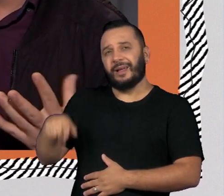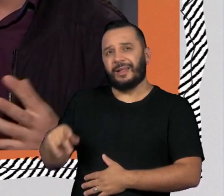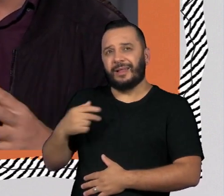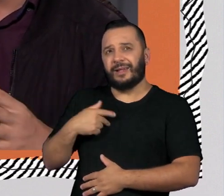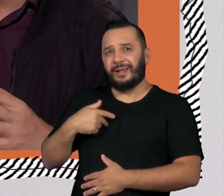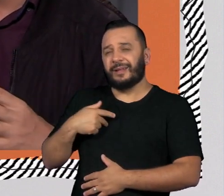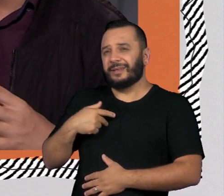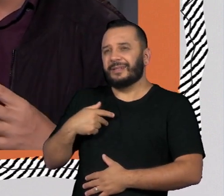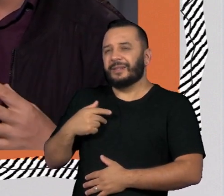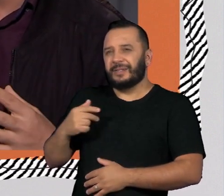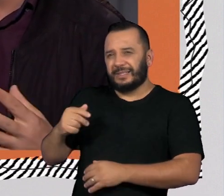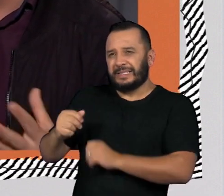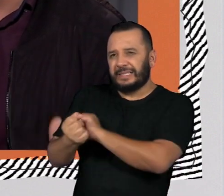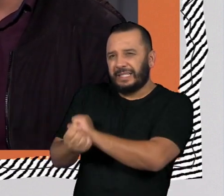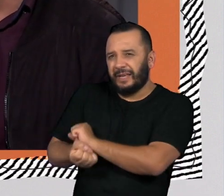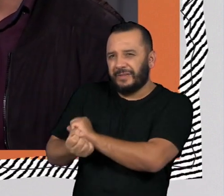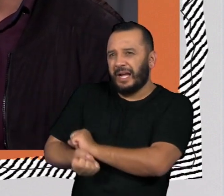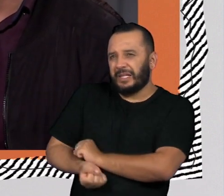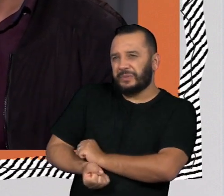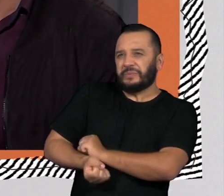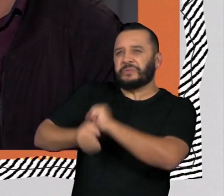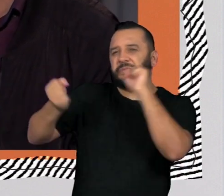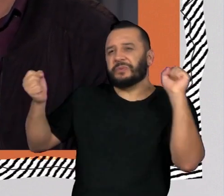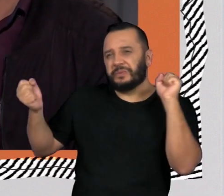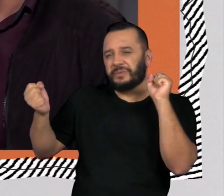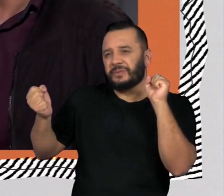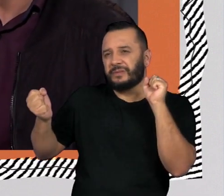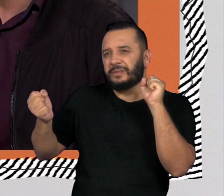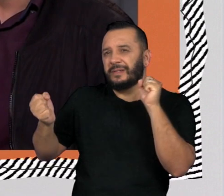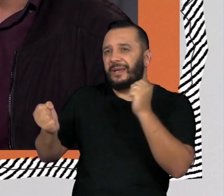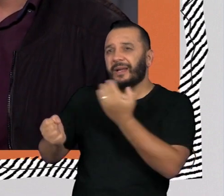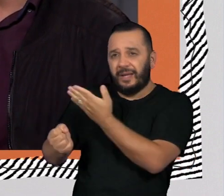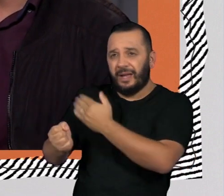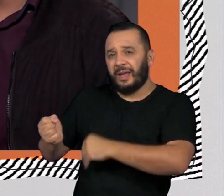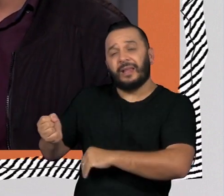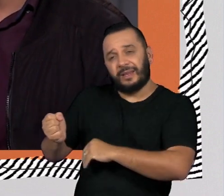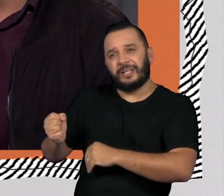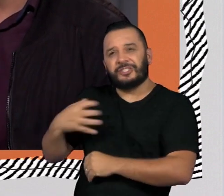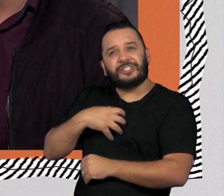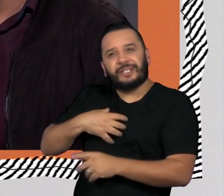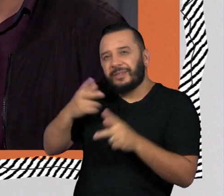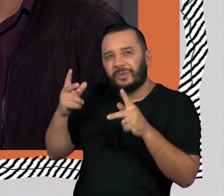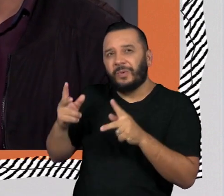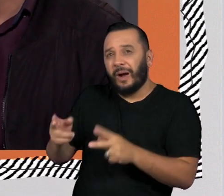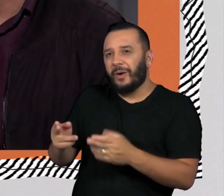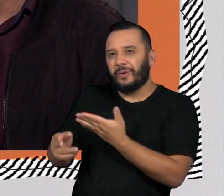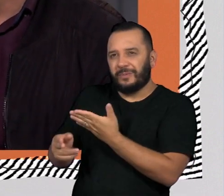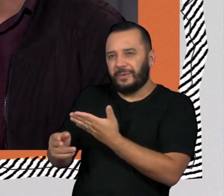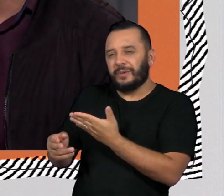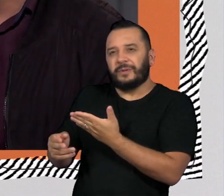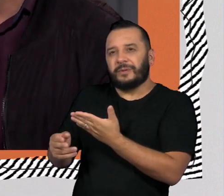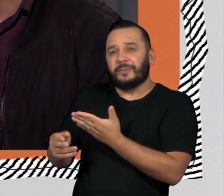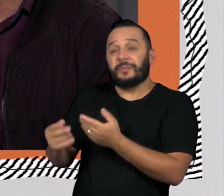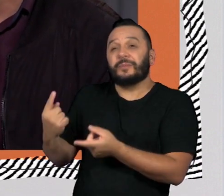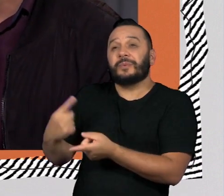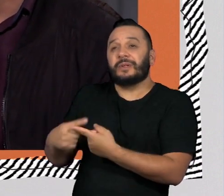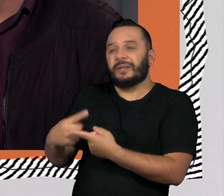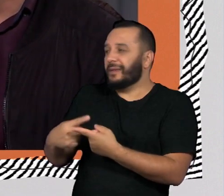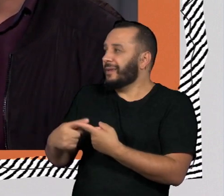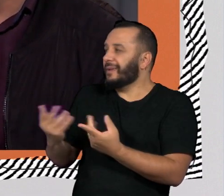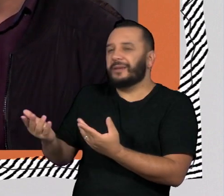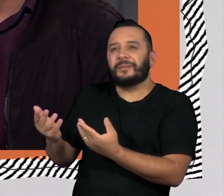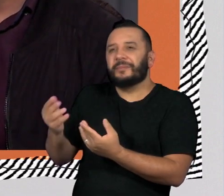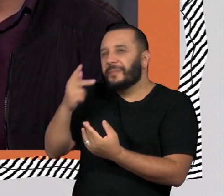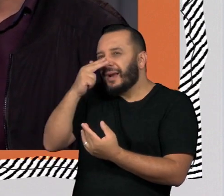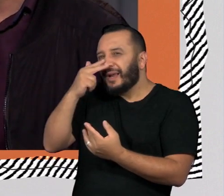pós-abolição, como aquelas pessoas foram abandonadas. Ela tinha tudo para jamais mostrar nada,